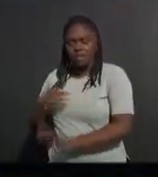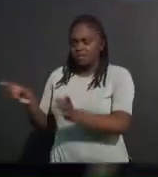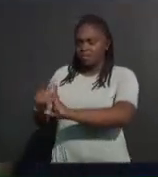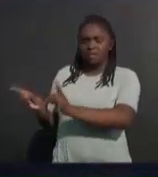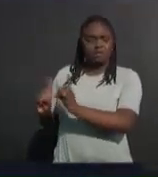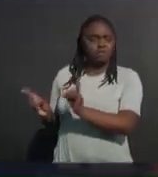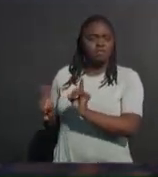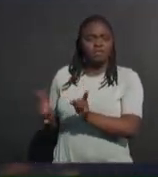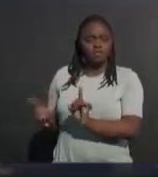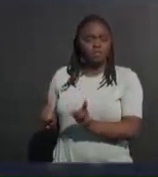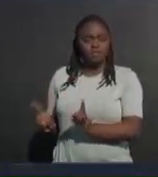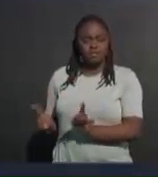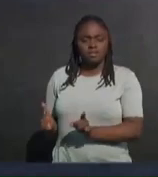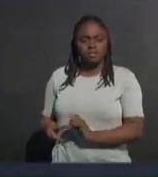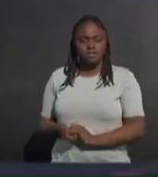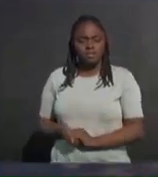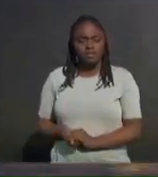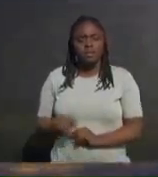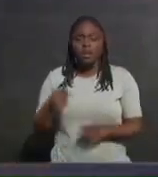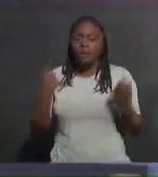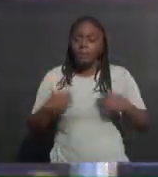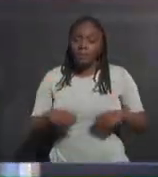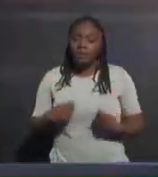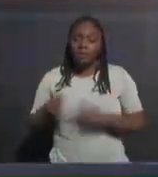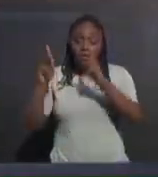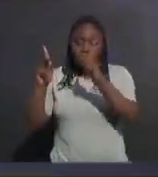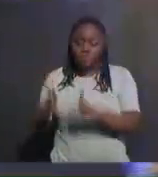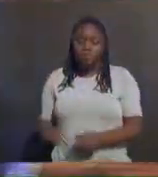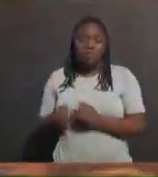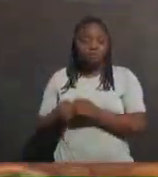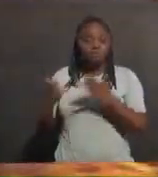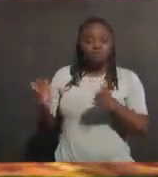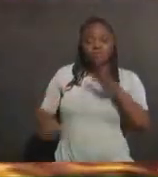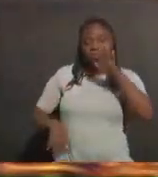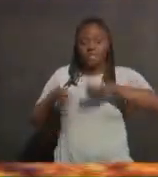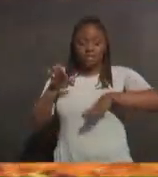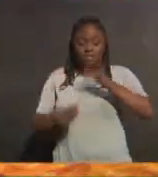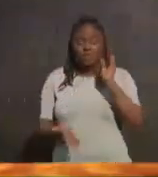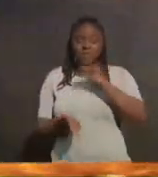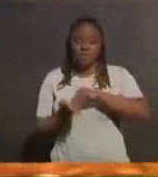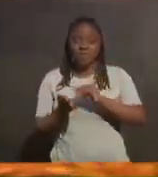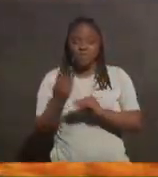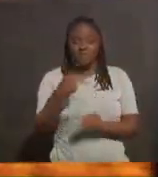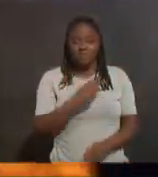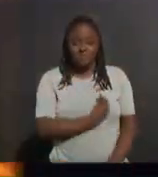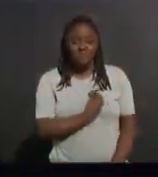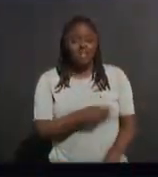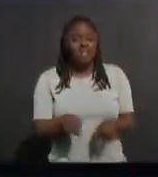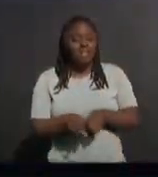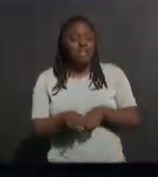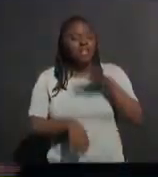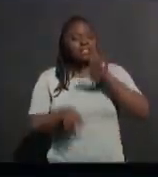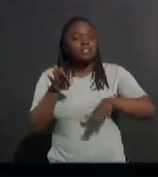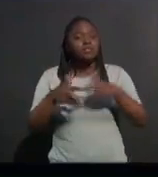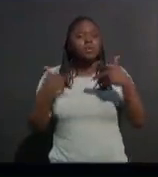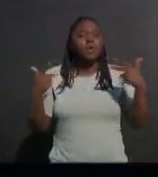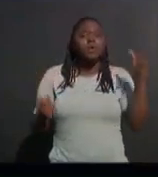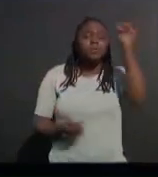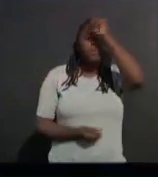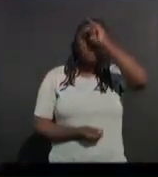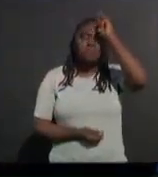não. Você tem que ser uma pessoa aberta. Quem sabe está te faltando isso? Quem sabe não está te faltando? Coisa